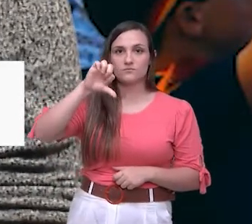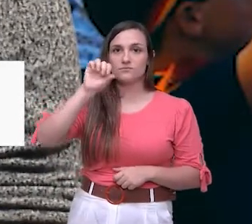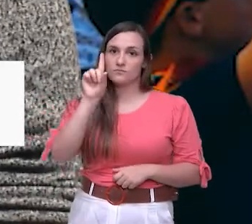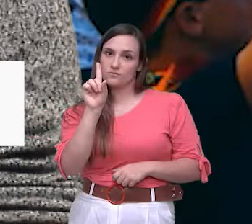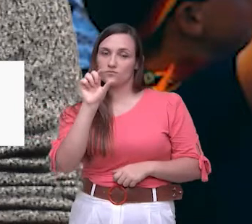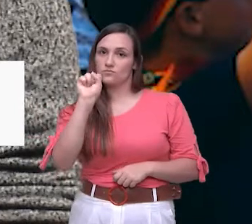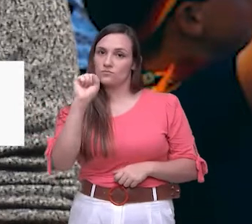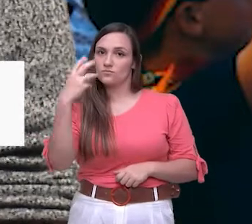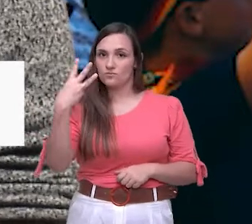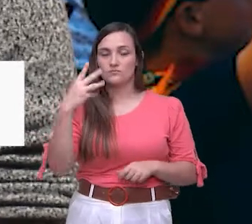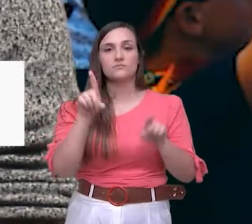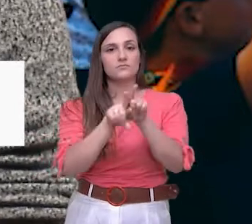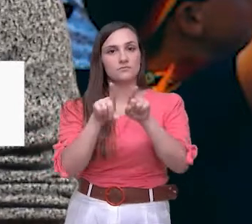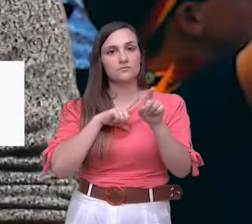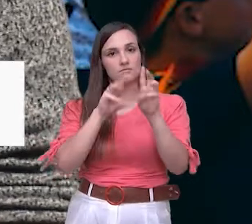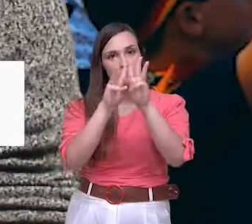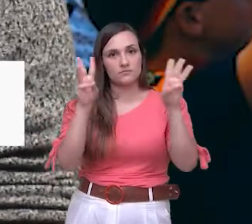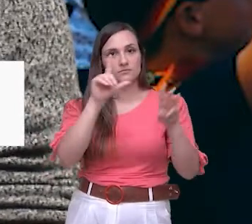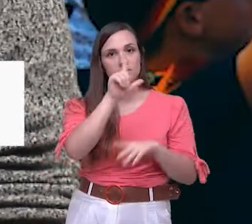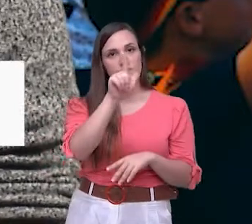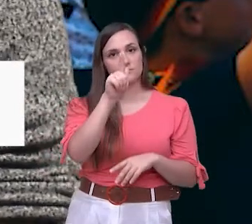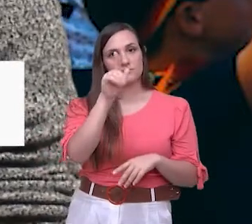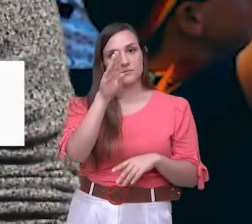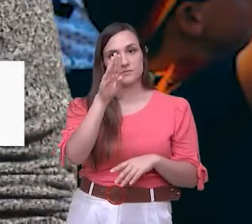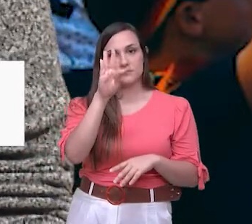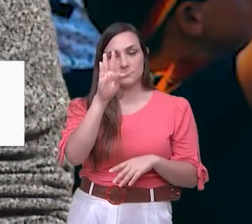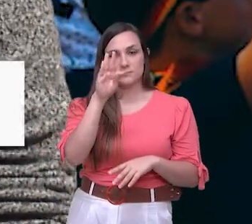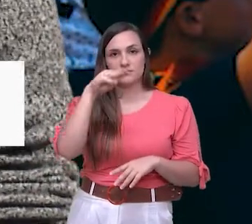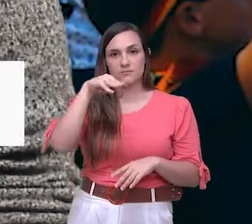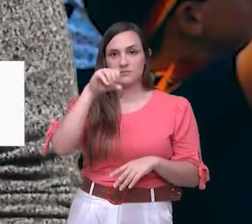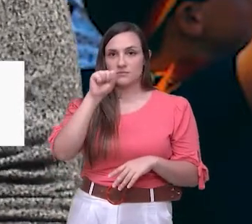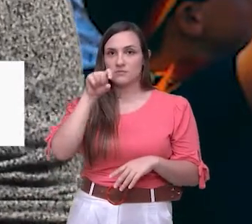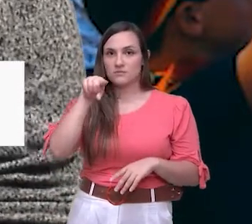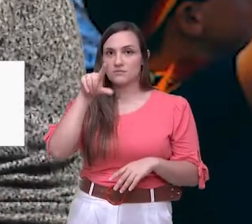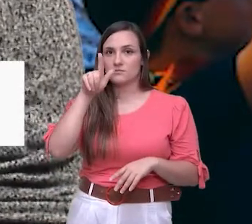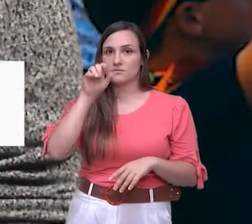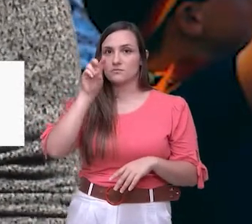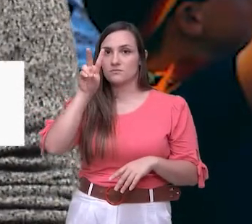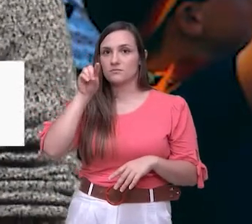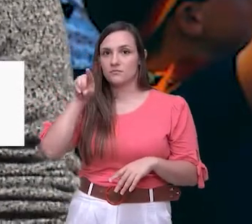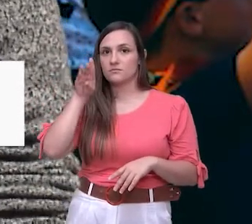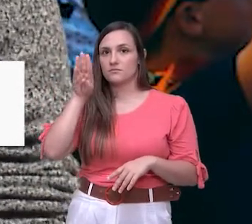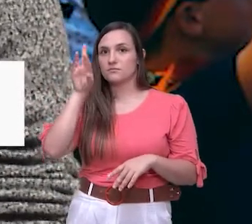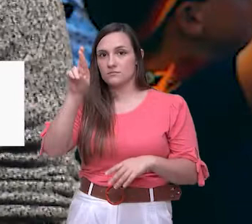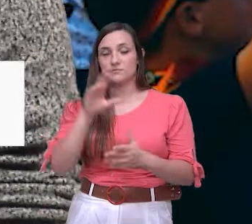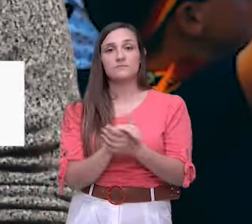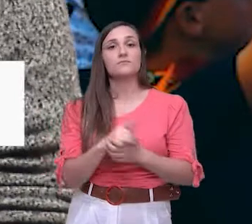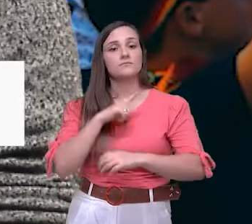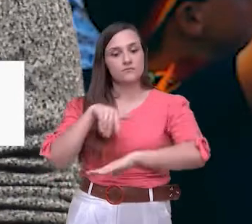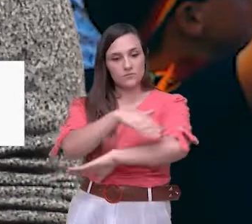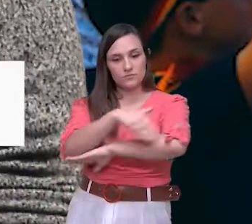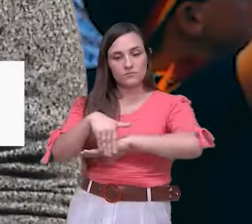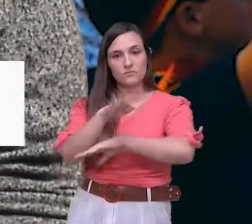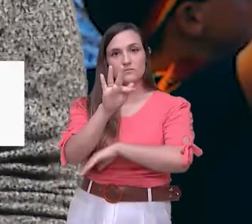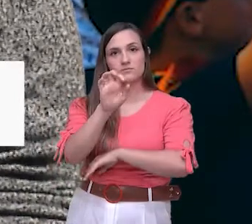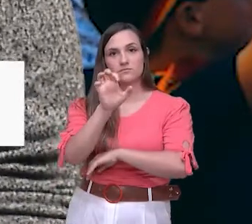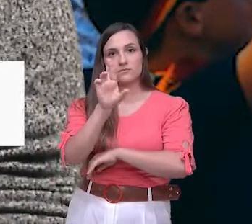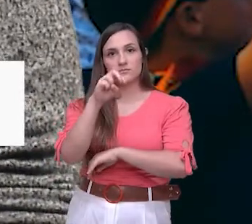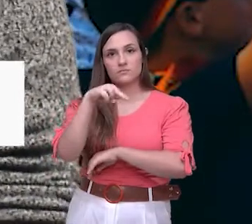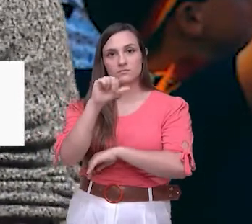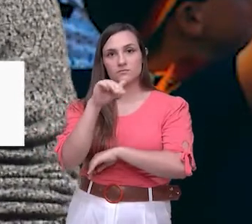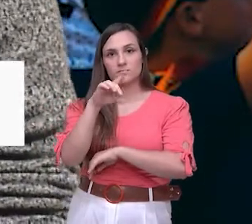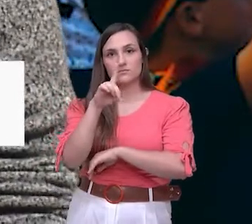o site que é o cidadania LGBT. Ms.gov.br nós estamos na Avenida Fernando